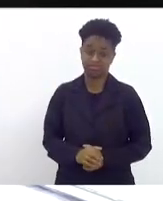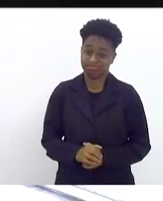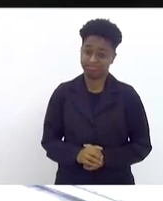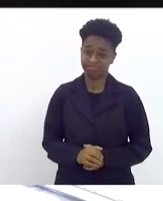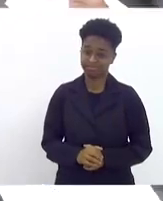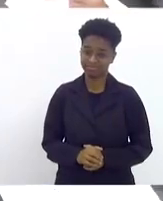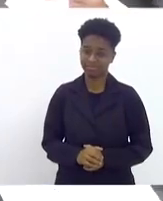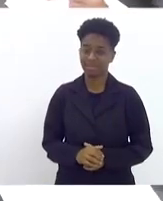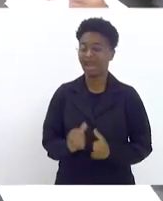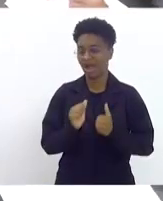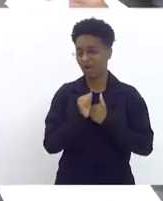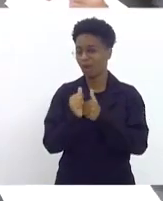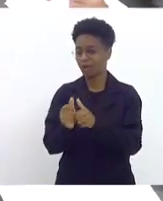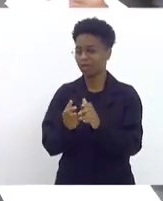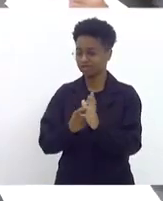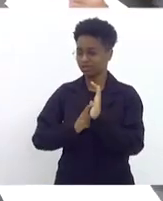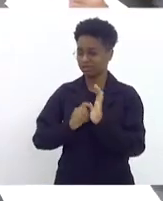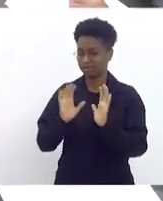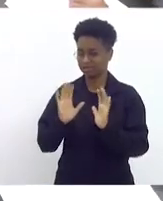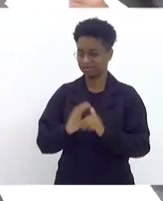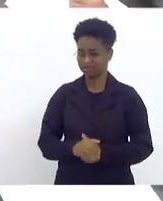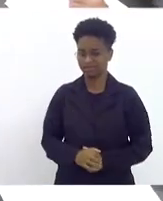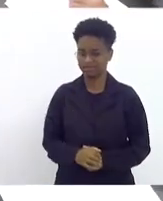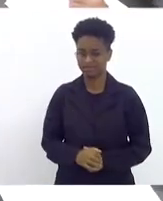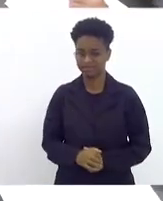acompanha a suspensão